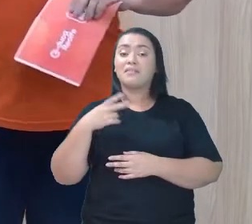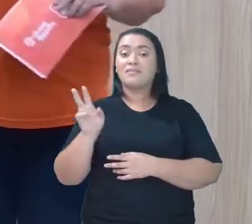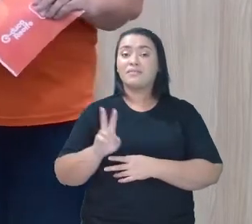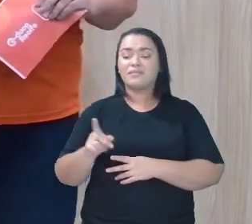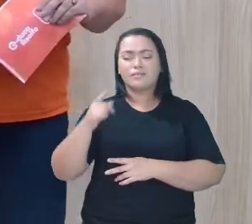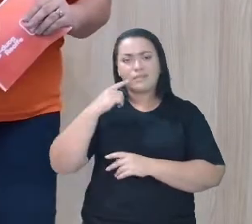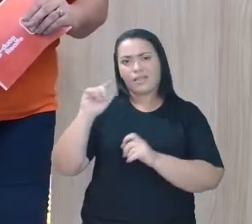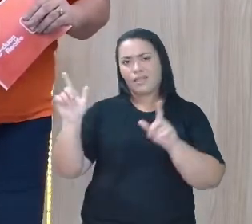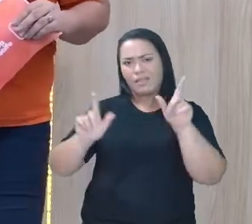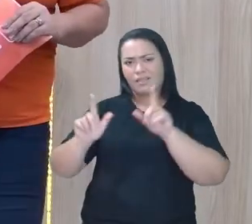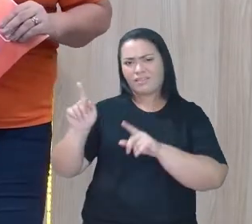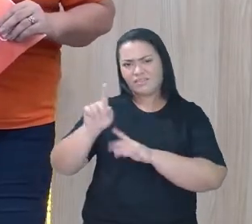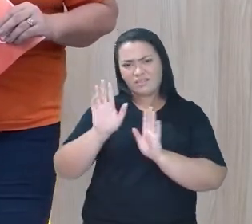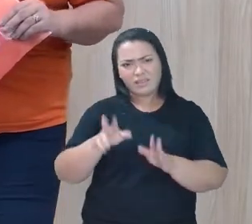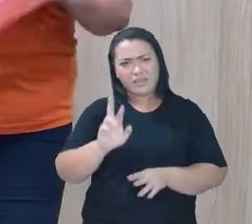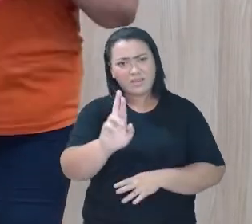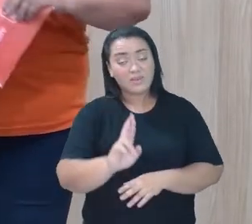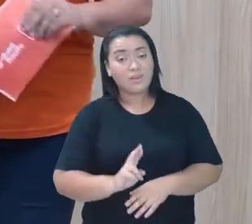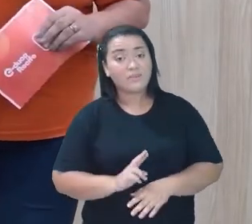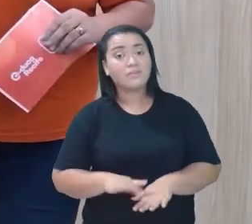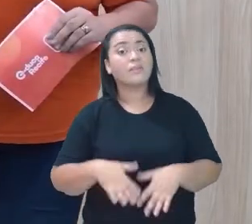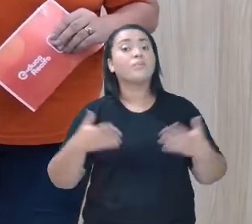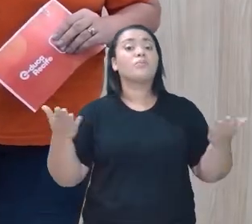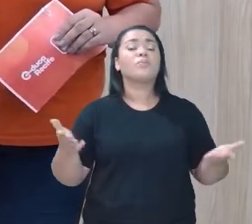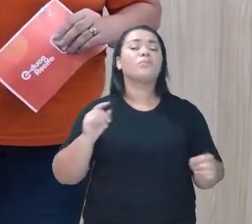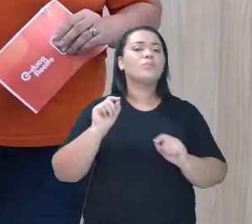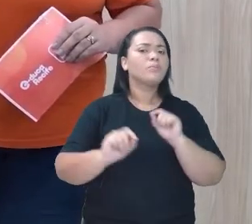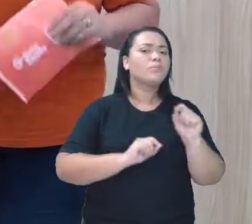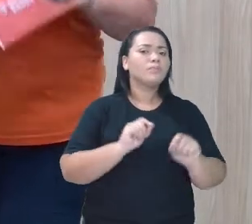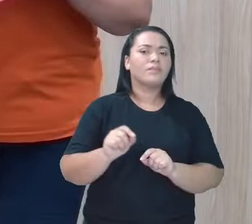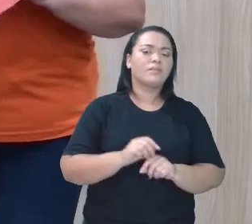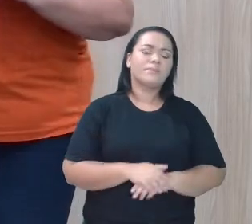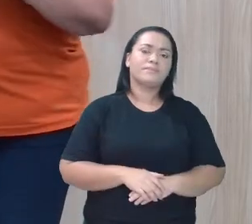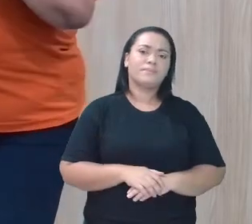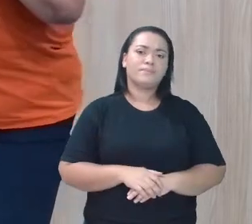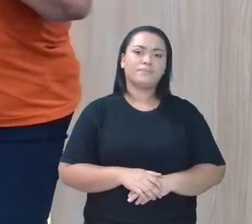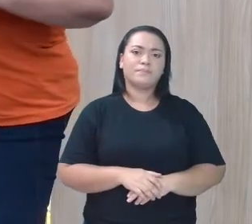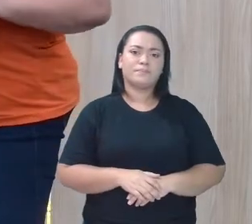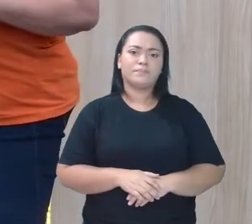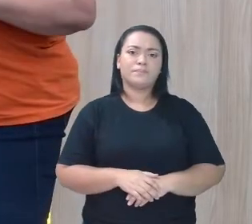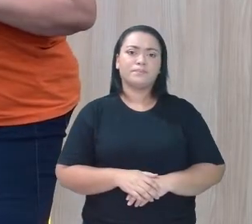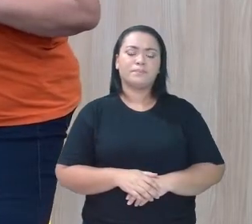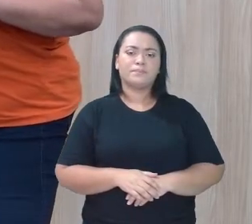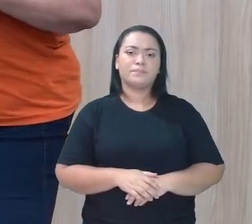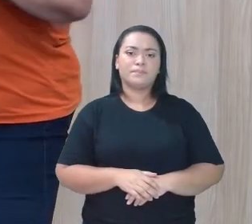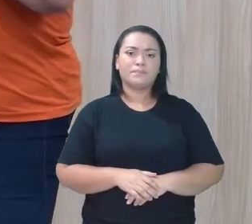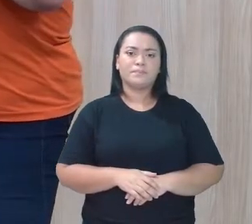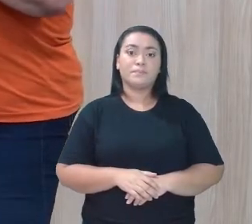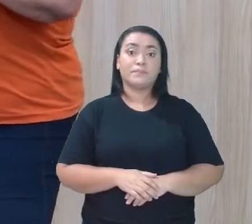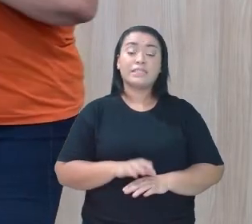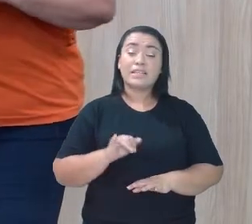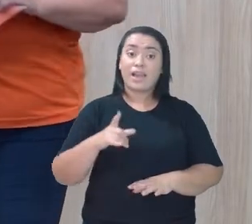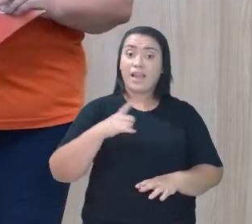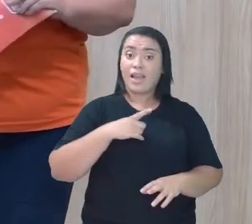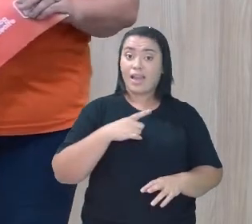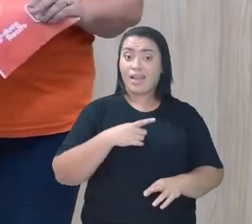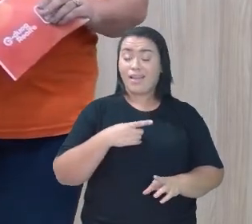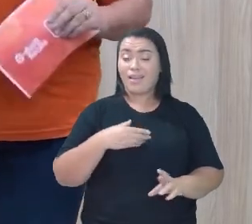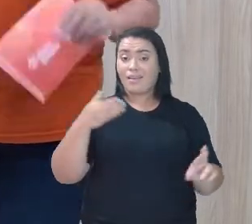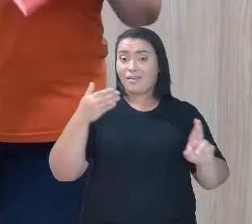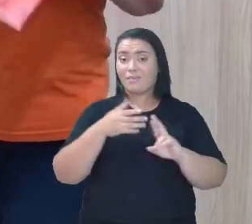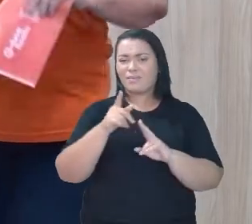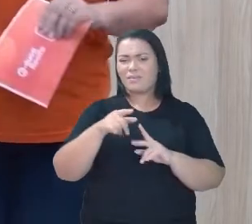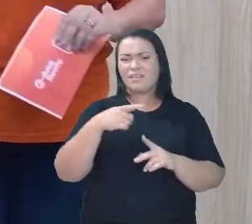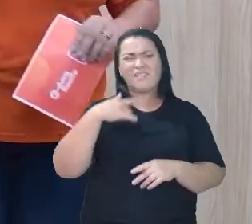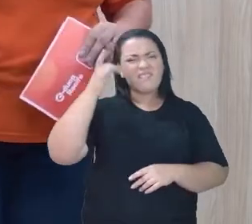Será que vocês já têm condições de dizer quem é? Será que essa